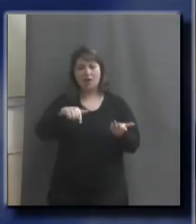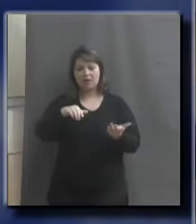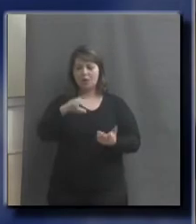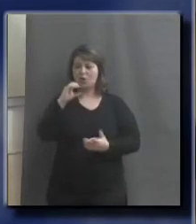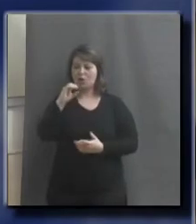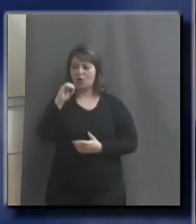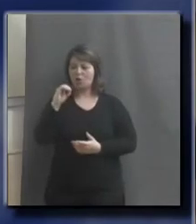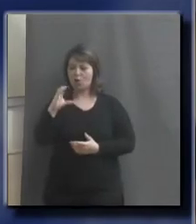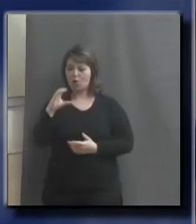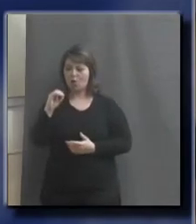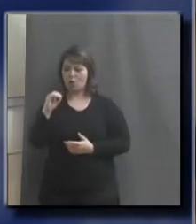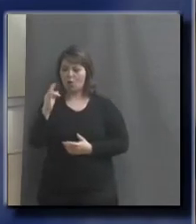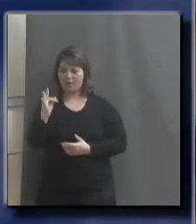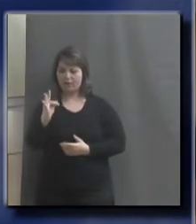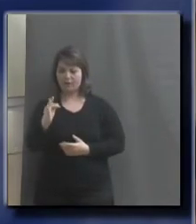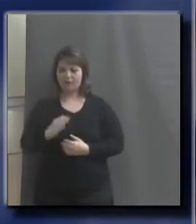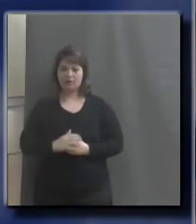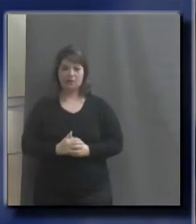COF,